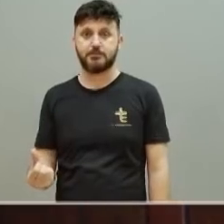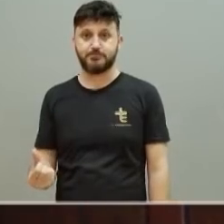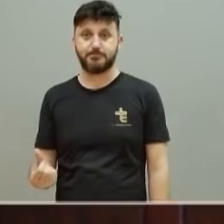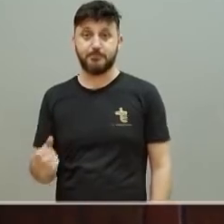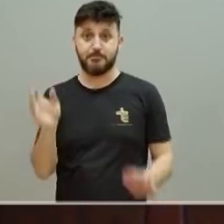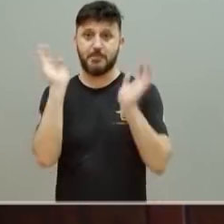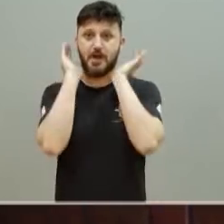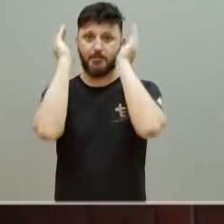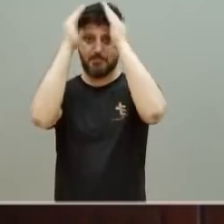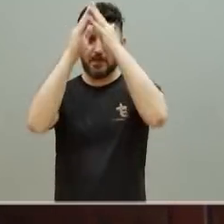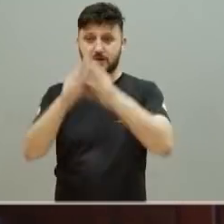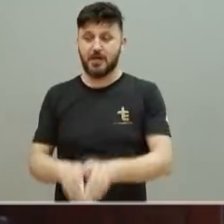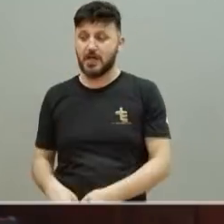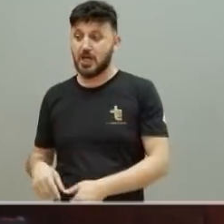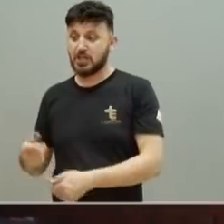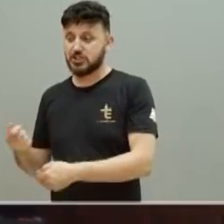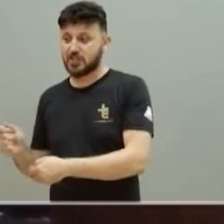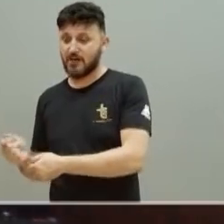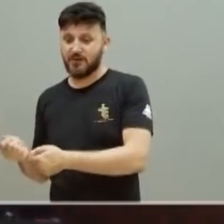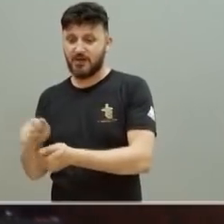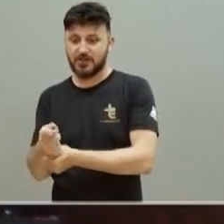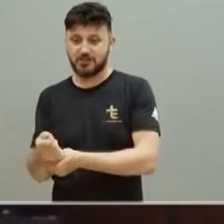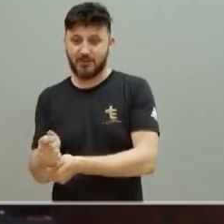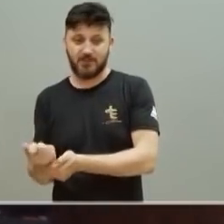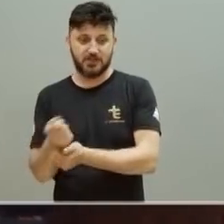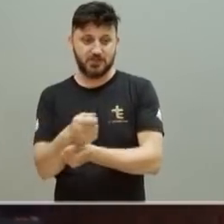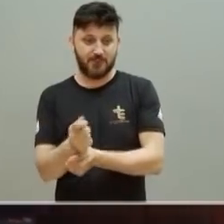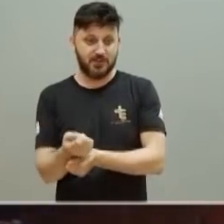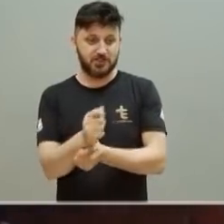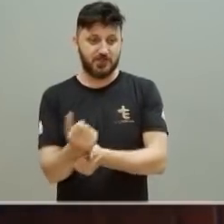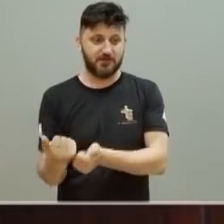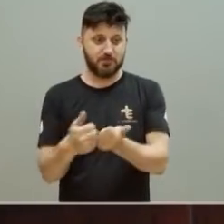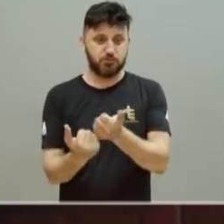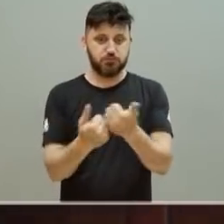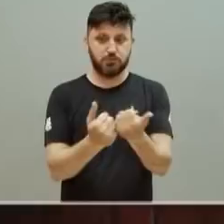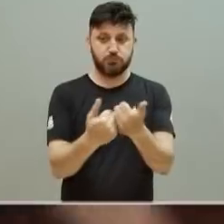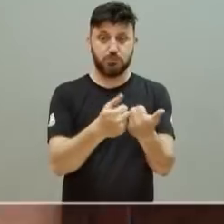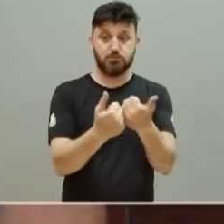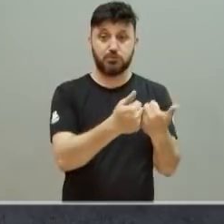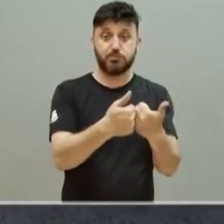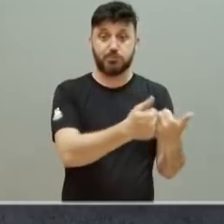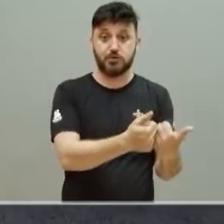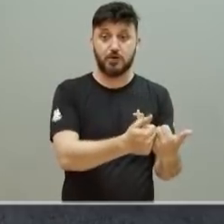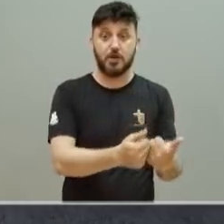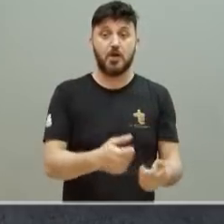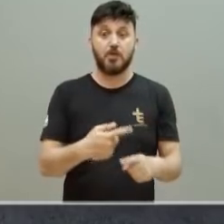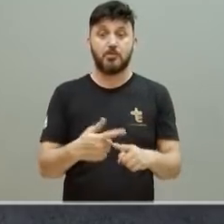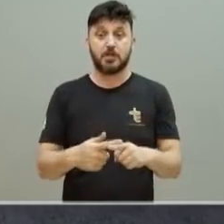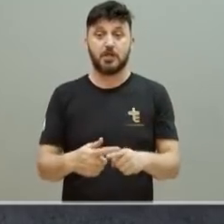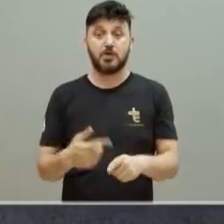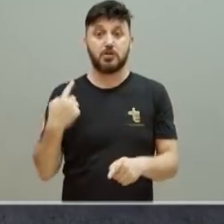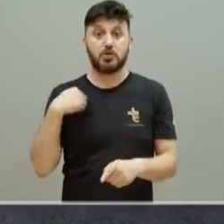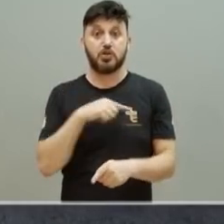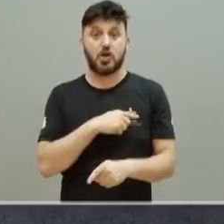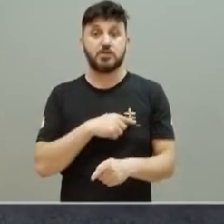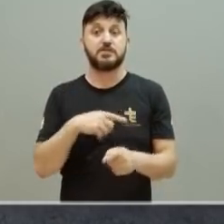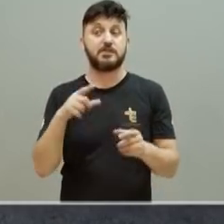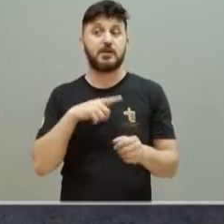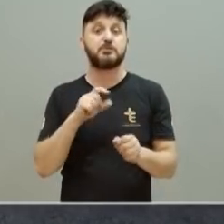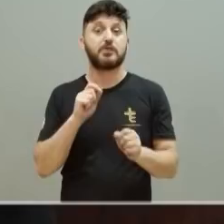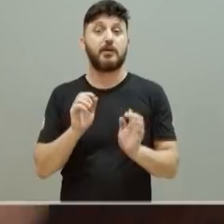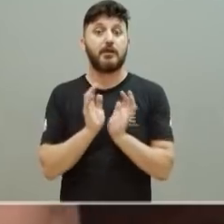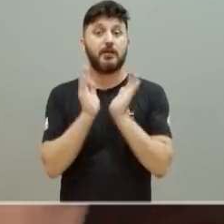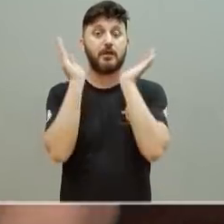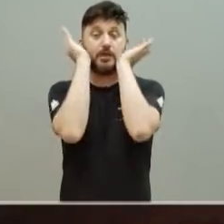outro. Sabe onde eu quero chegar com essa conversa? Por causa da sucessão apostólica, o nosso sacerdote que está aqui, quando ele impõe as mãos sobre